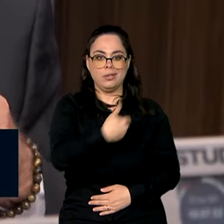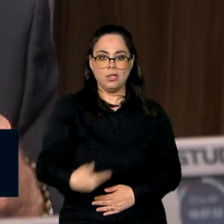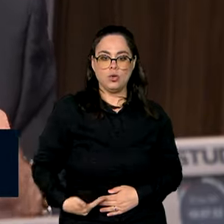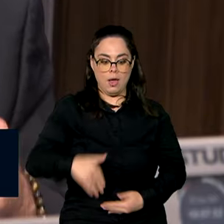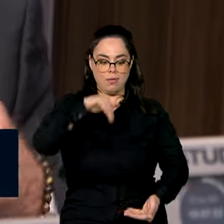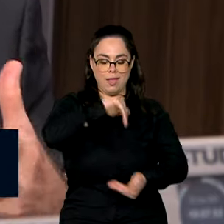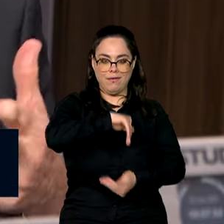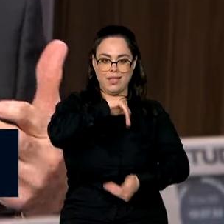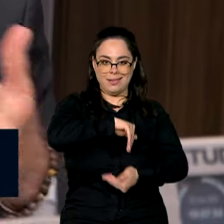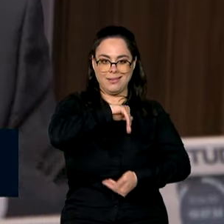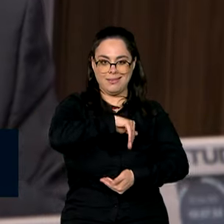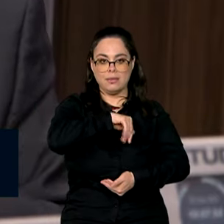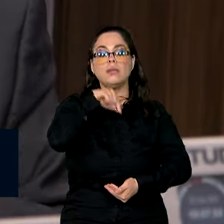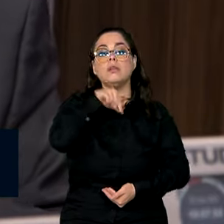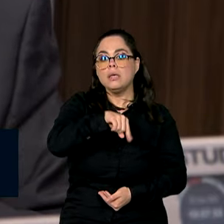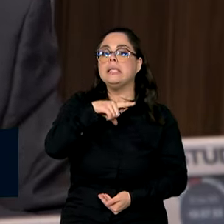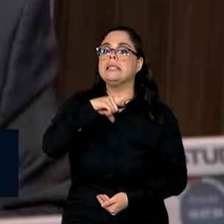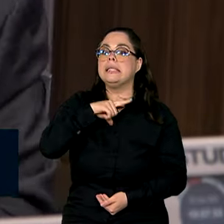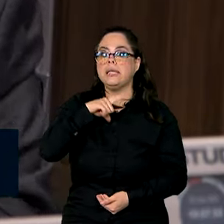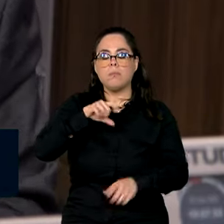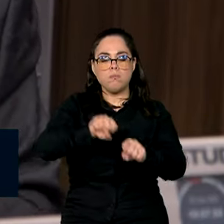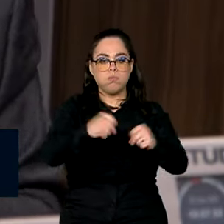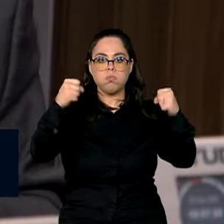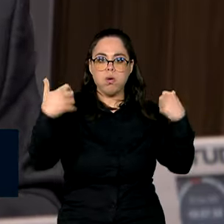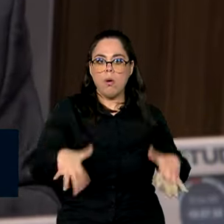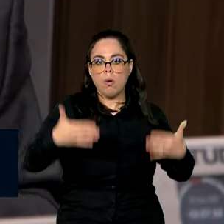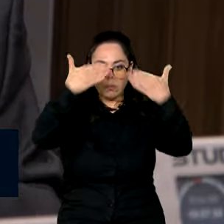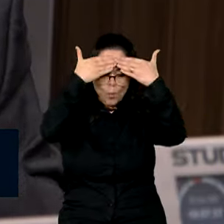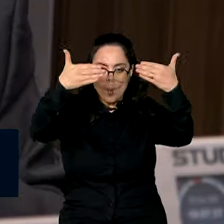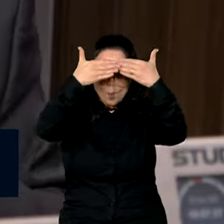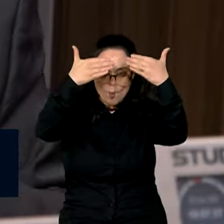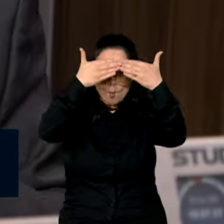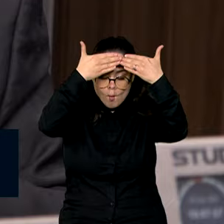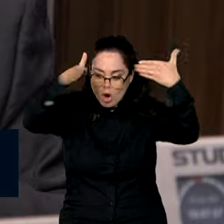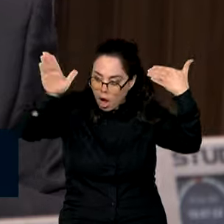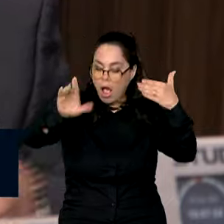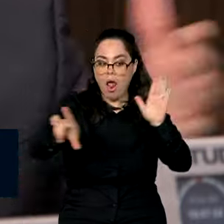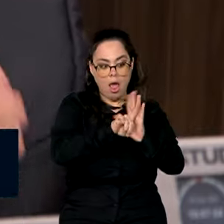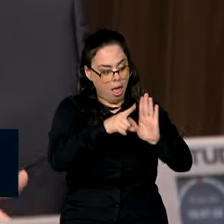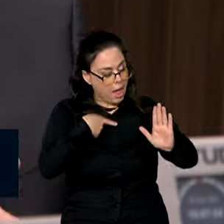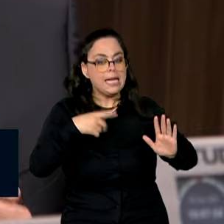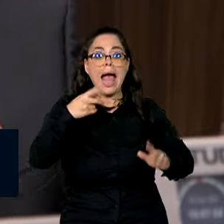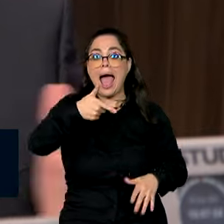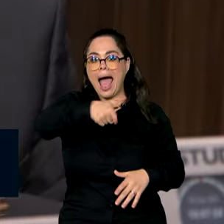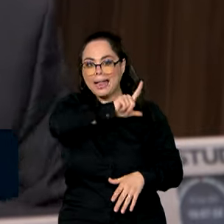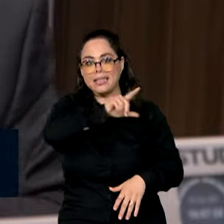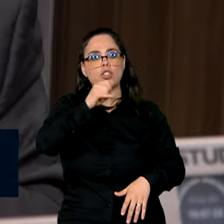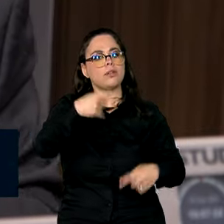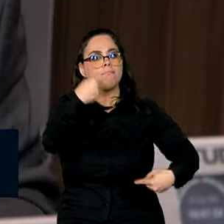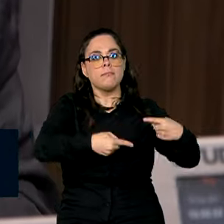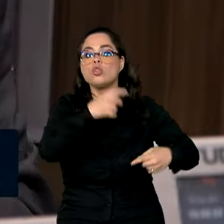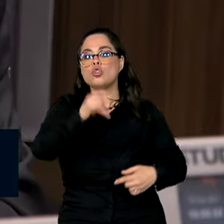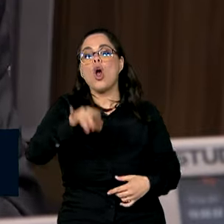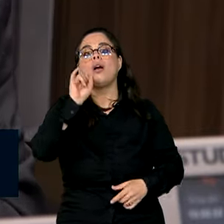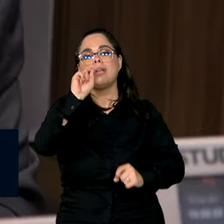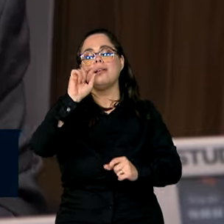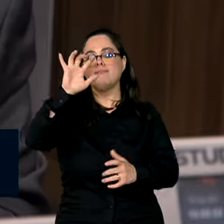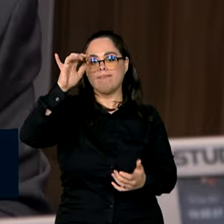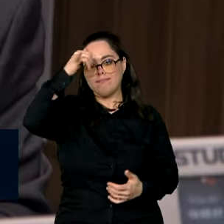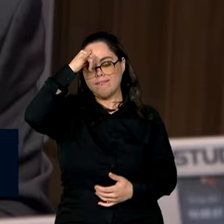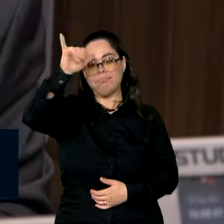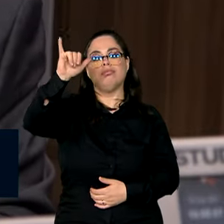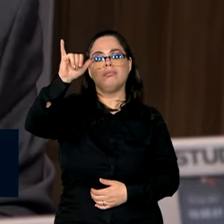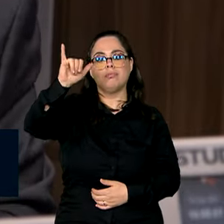civil e ali houve uma queda de para paradigma porque antes disso só discutia a gestão do desastre a partir de passamos